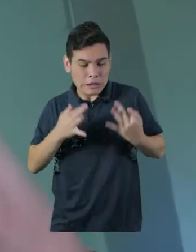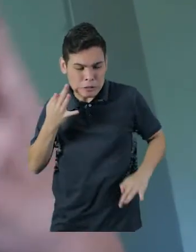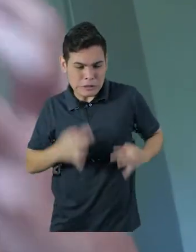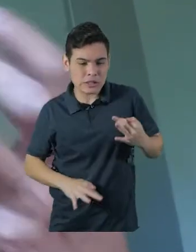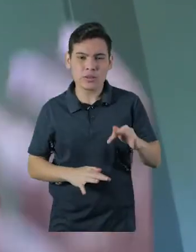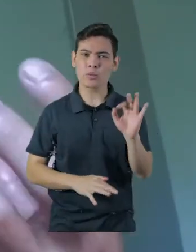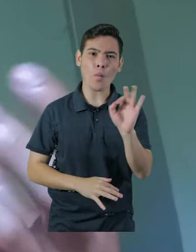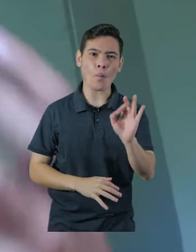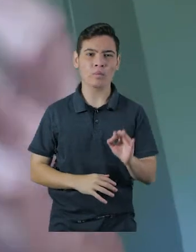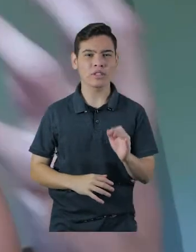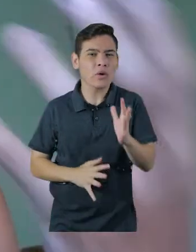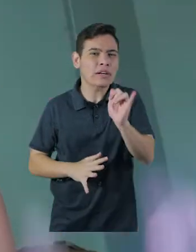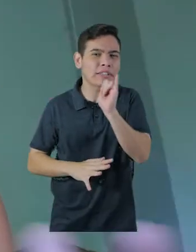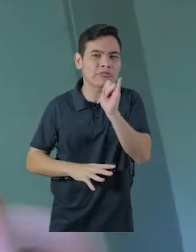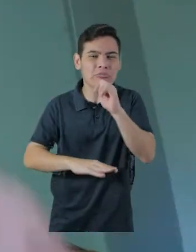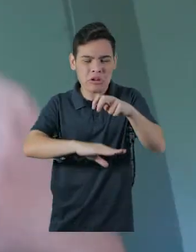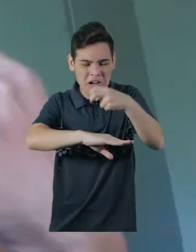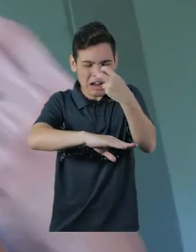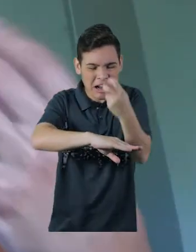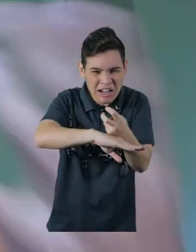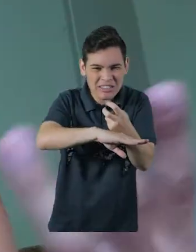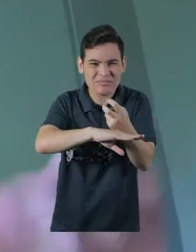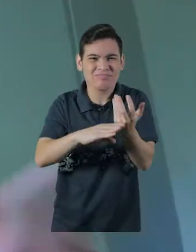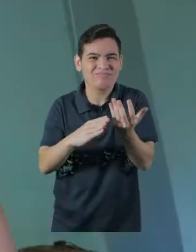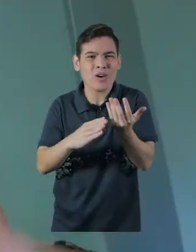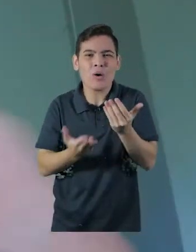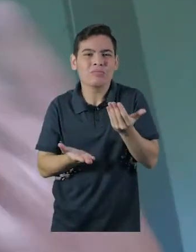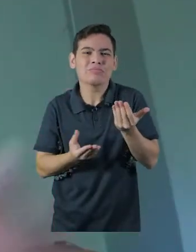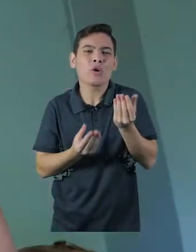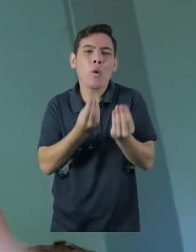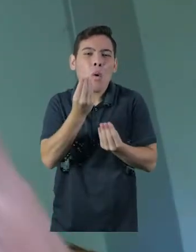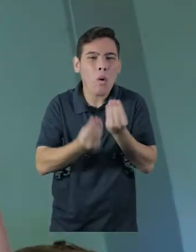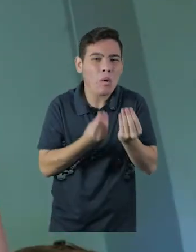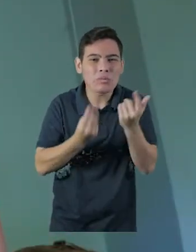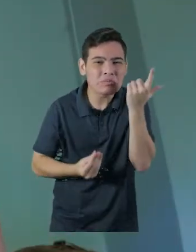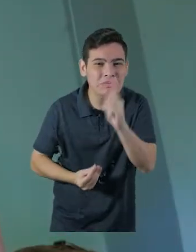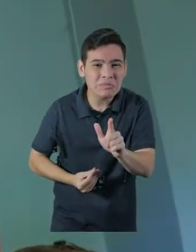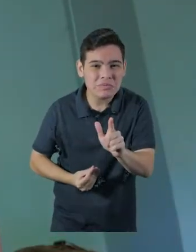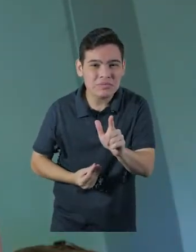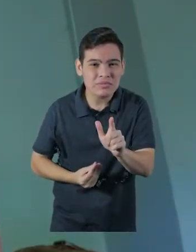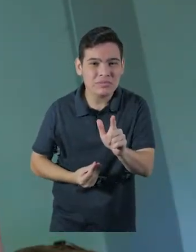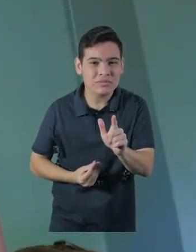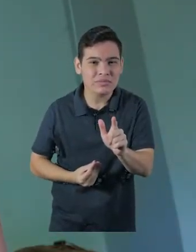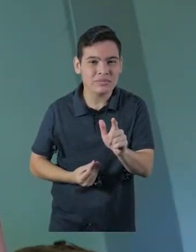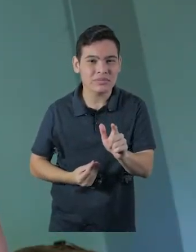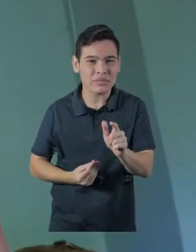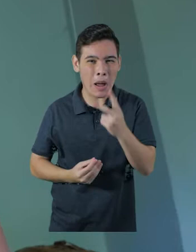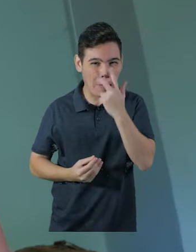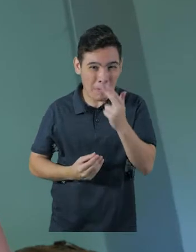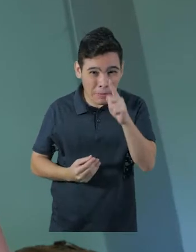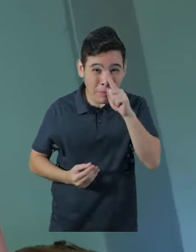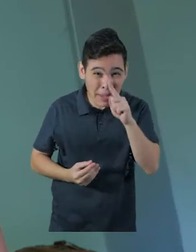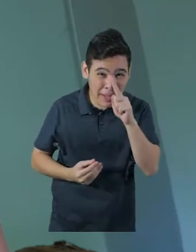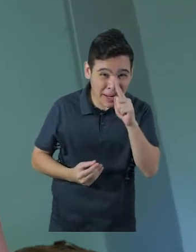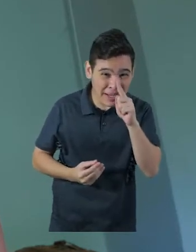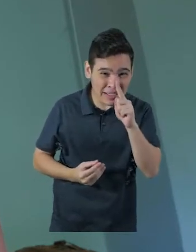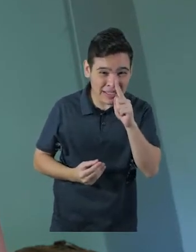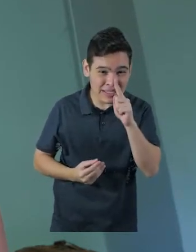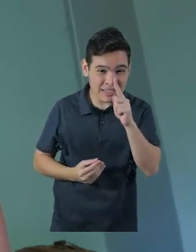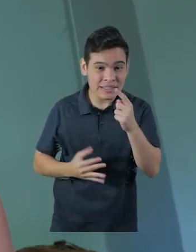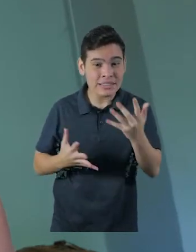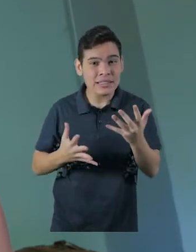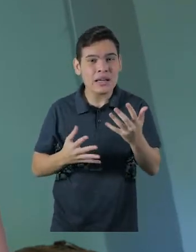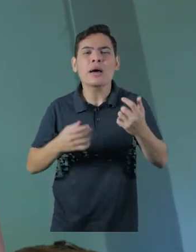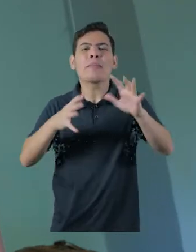Então, a proposta das quedas, das colisões e de todo esse movimento muito arriscado,